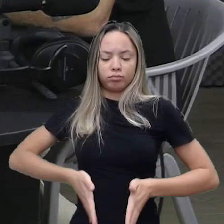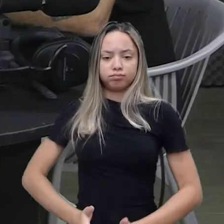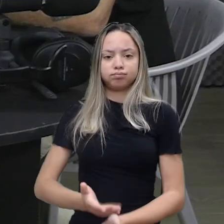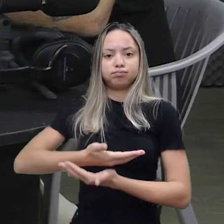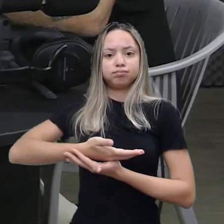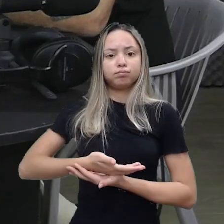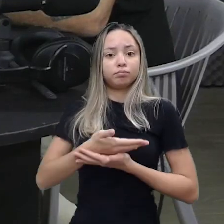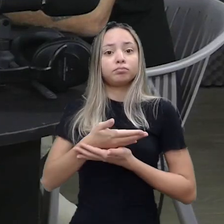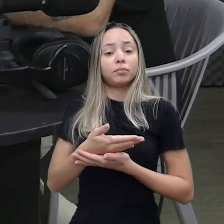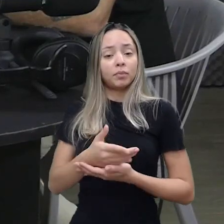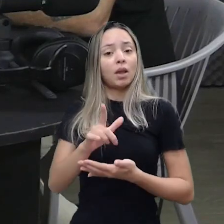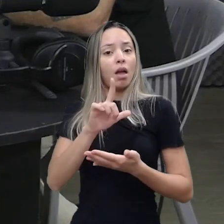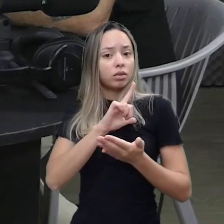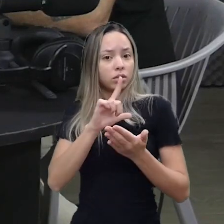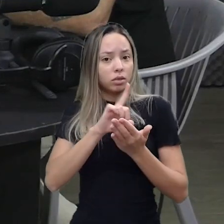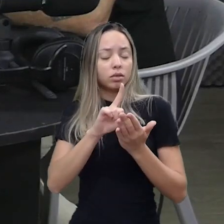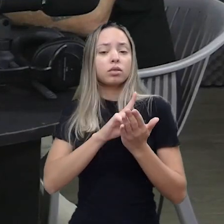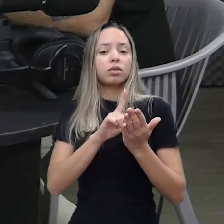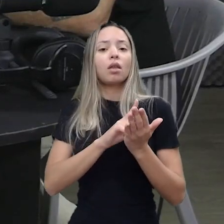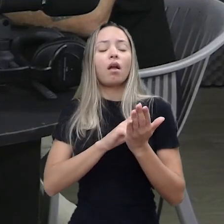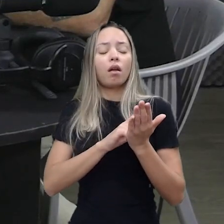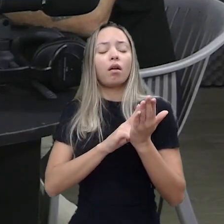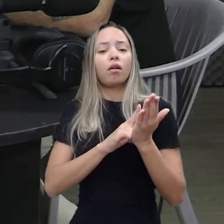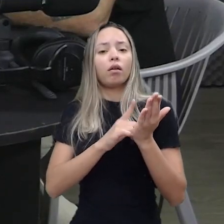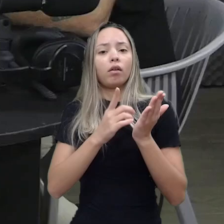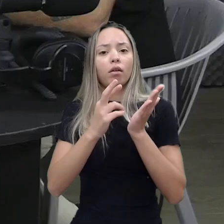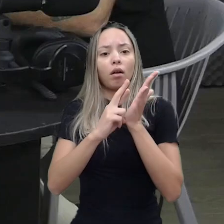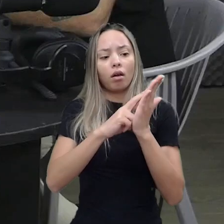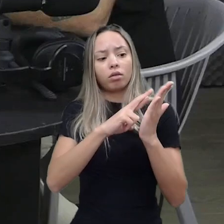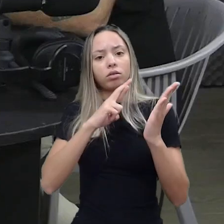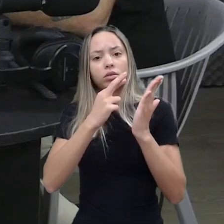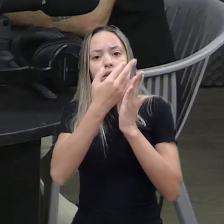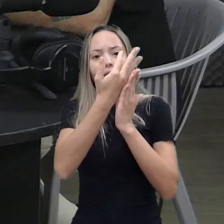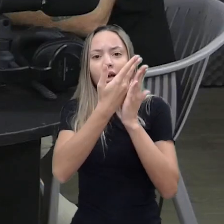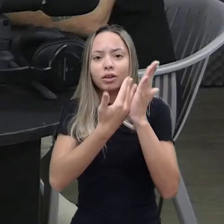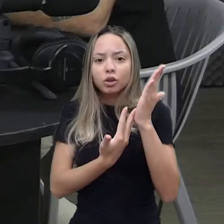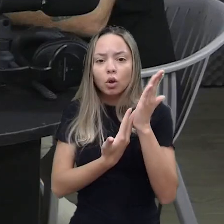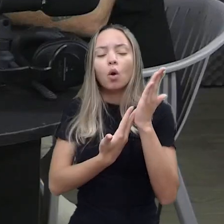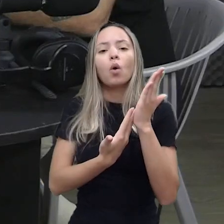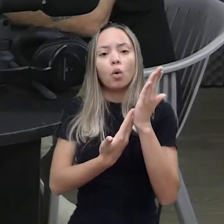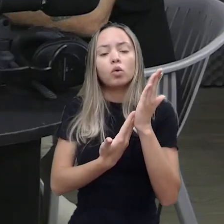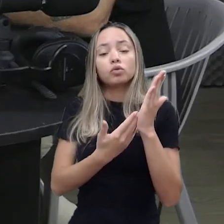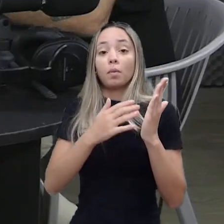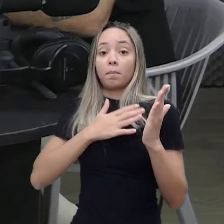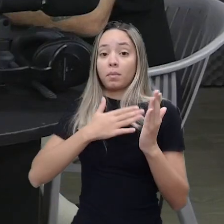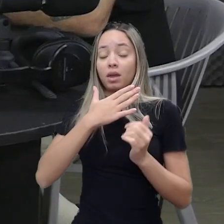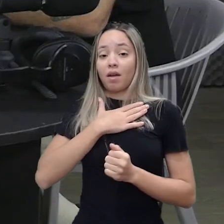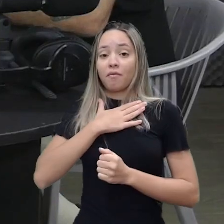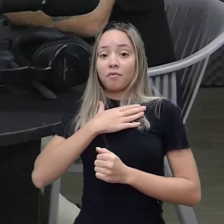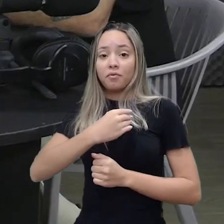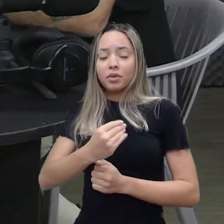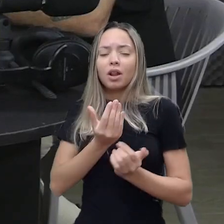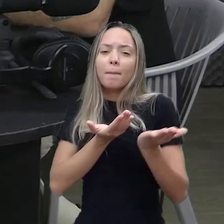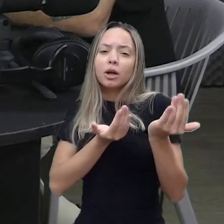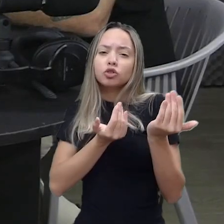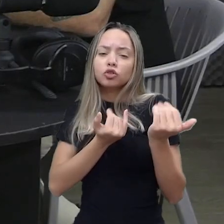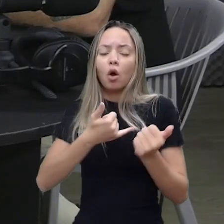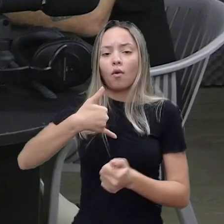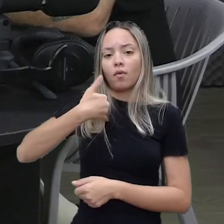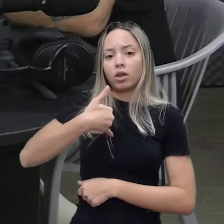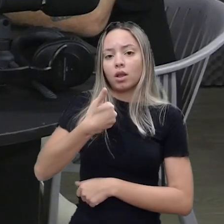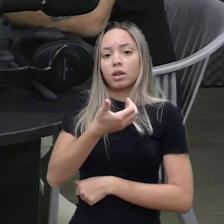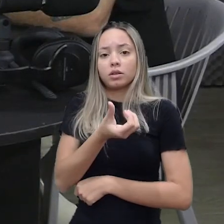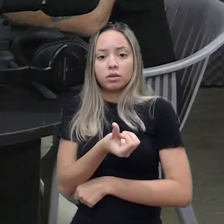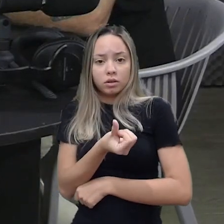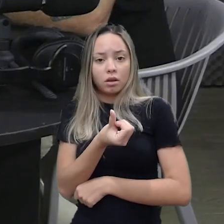um diagnóstico, né, no meu caso, esse diagnóstico, por ela ter uma síndrome, né, Diana, a minha filha mais nova, de 6 anos, prestes a